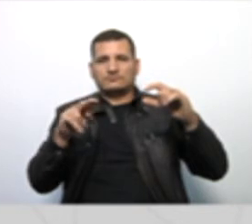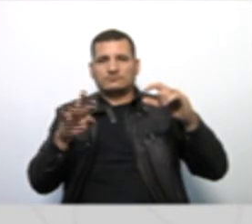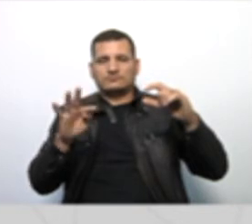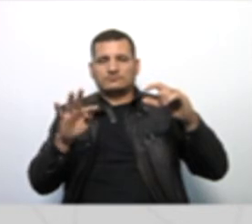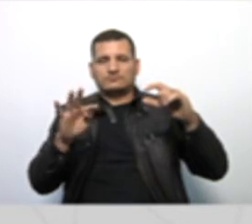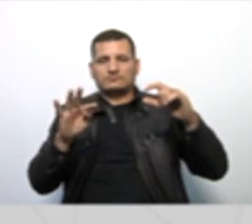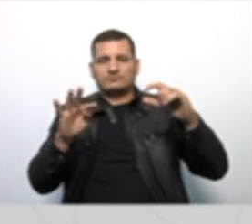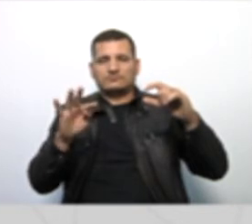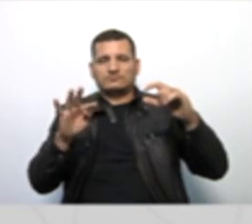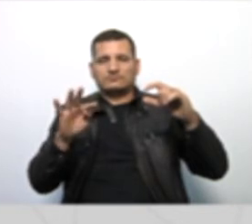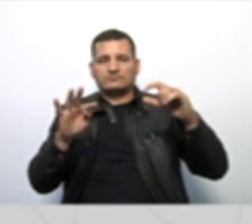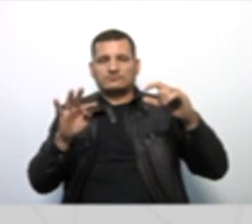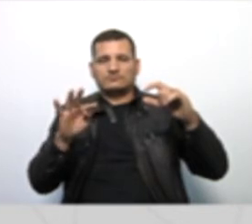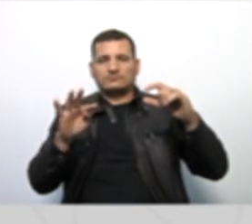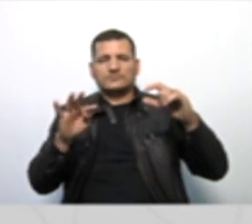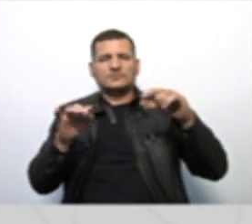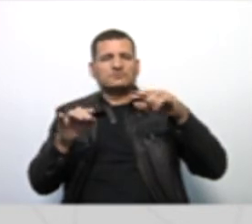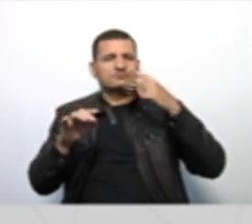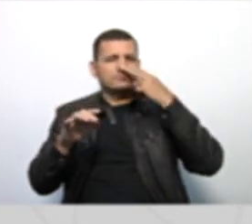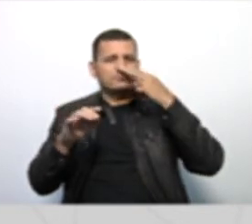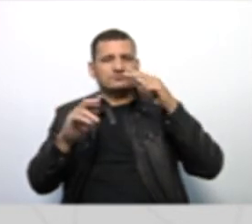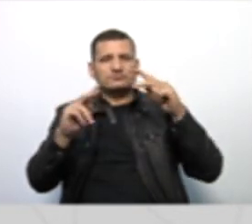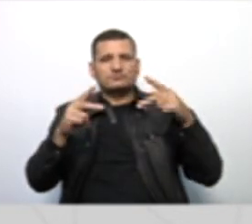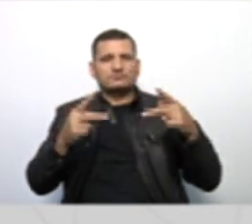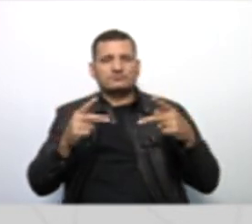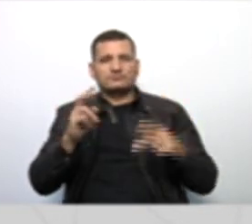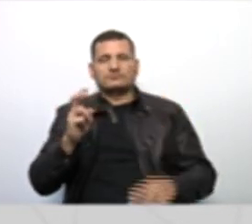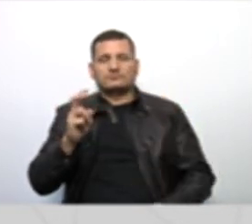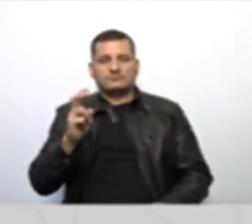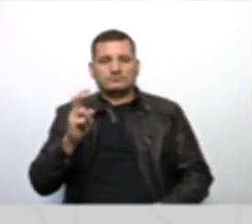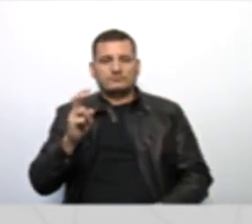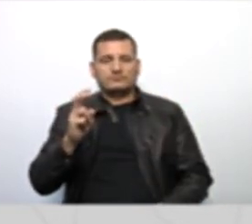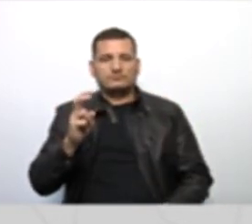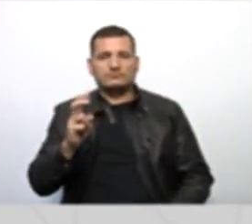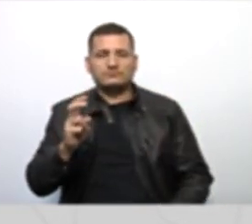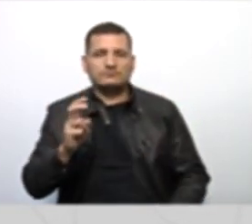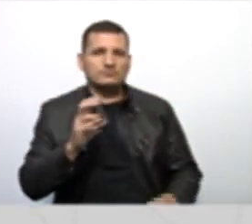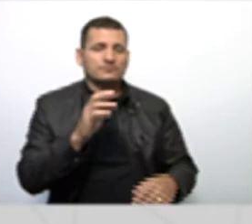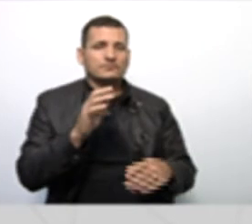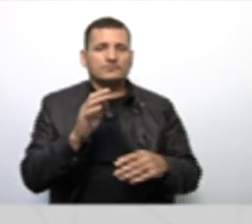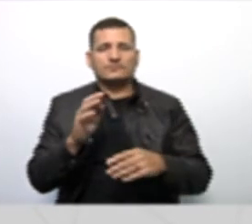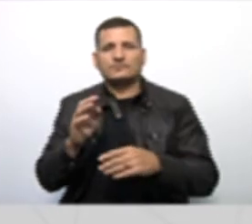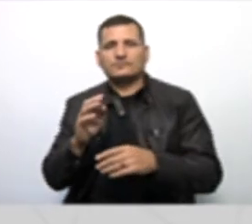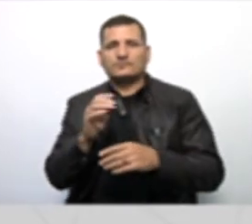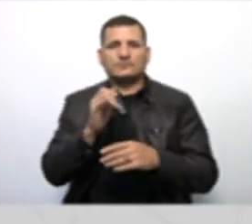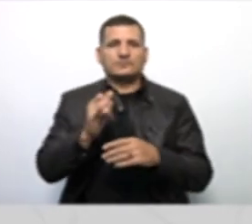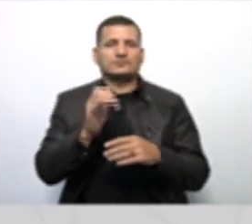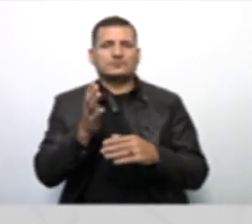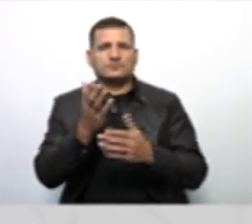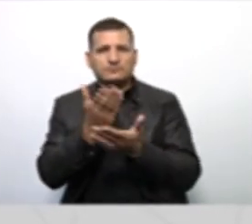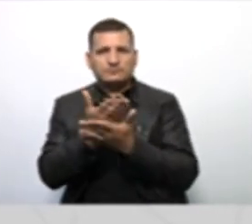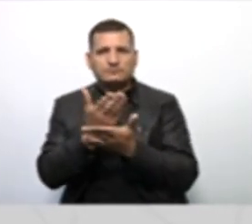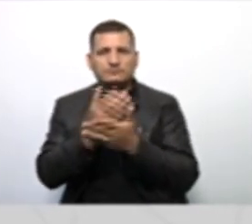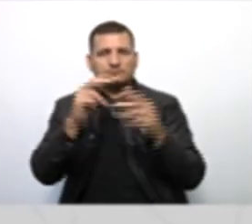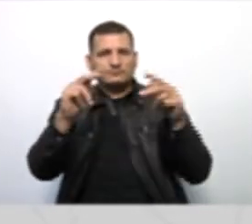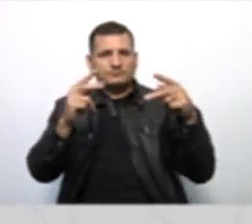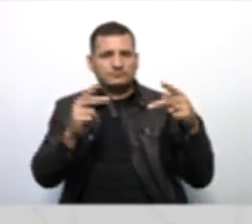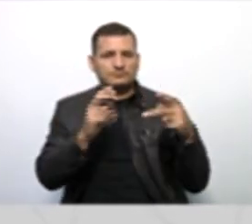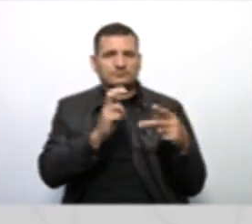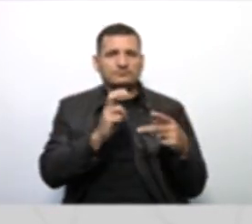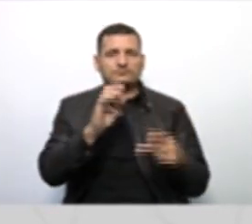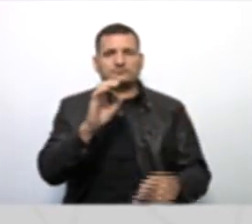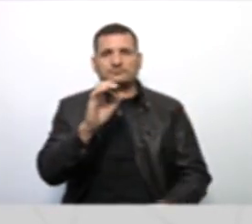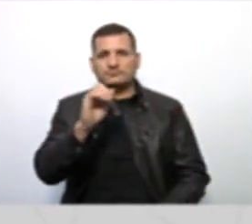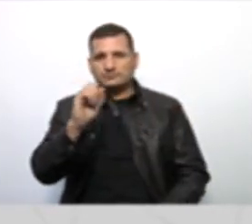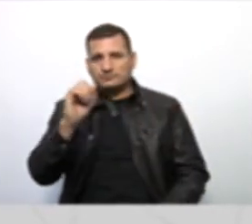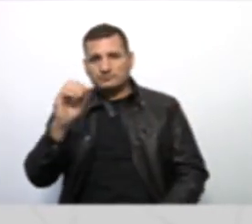aí. Ele é muito parecido com o HTML, com o HTML5. Se você já estudou HTML5 CSS3, né,